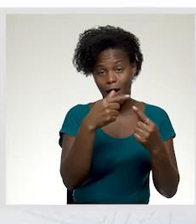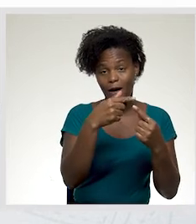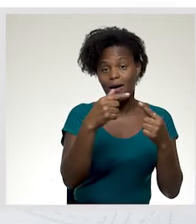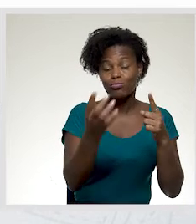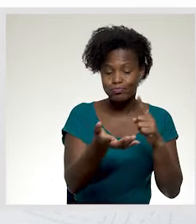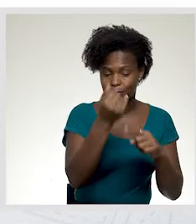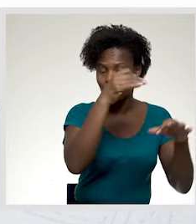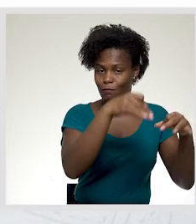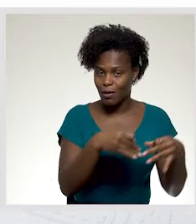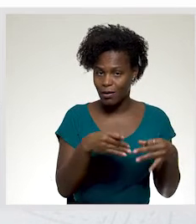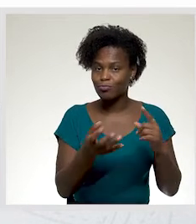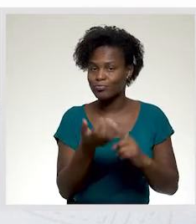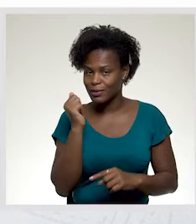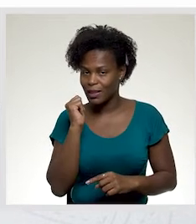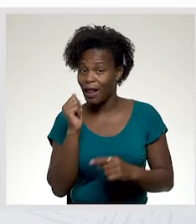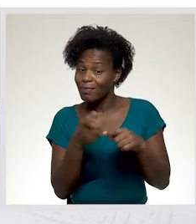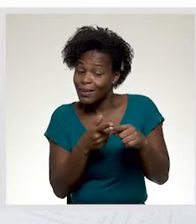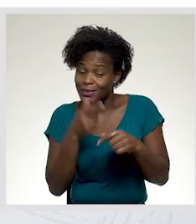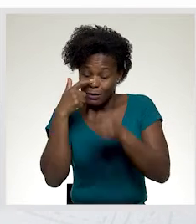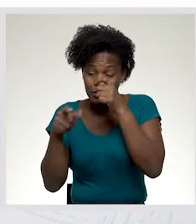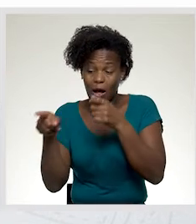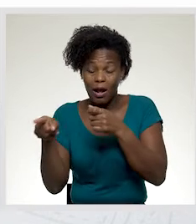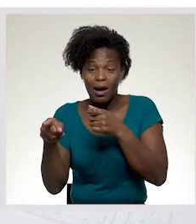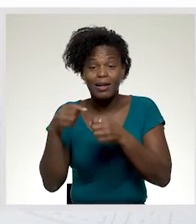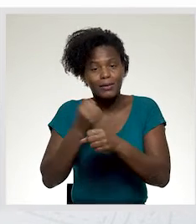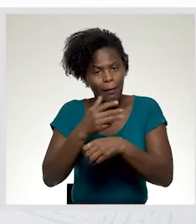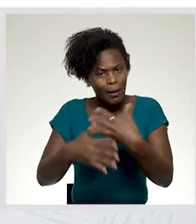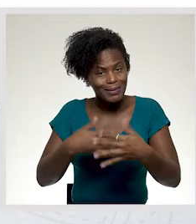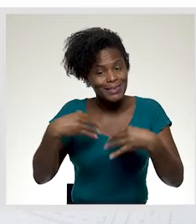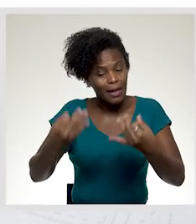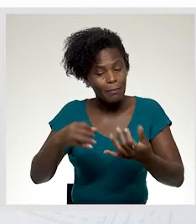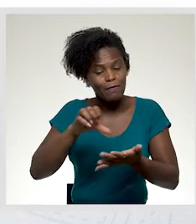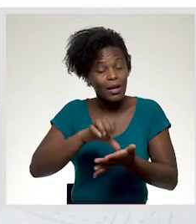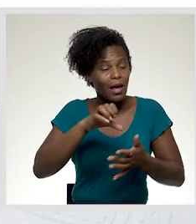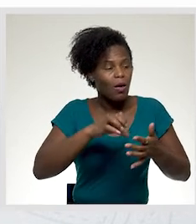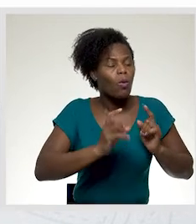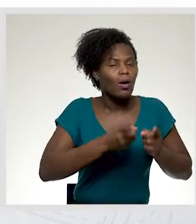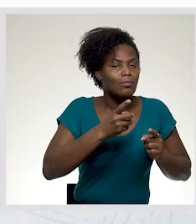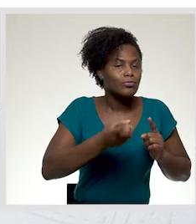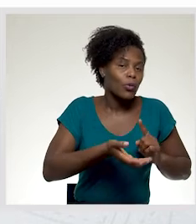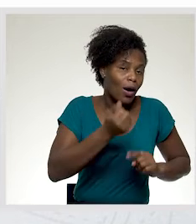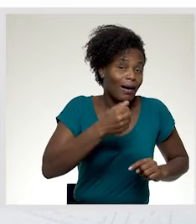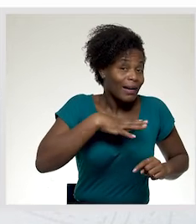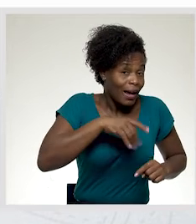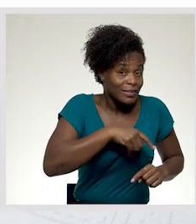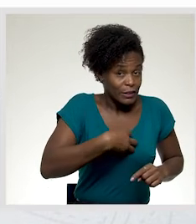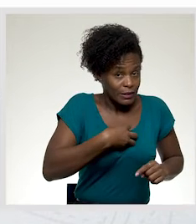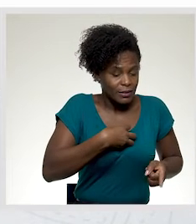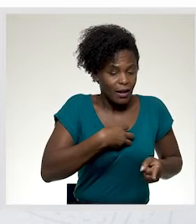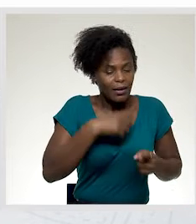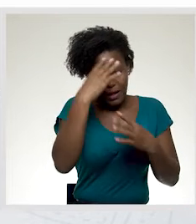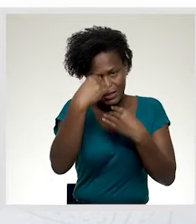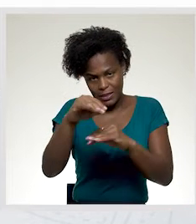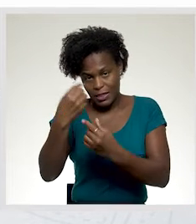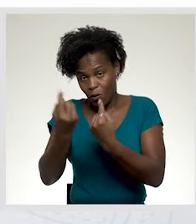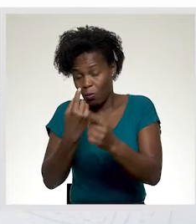Há interesse do sujeito. Ele age sempre para ter o fim que deseja. Ensina alguma